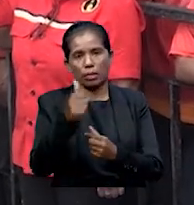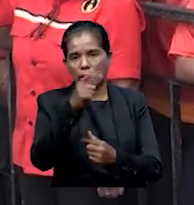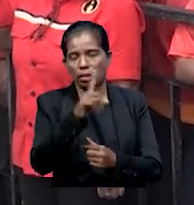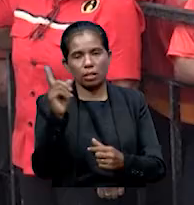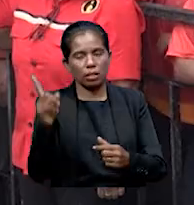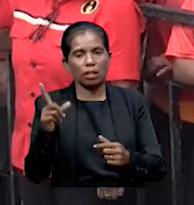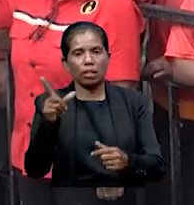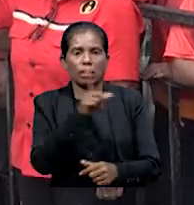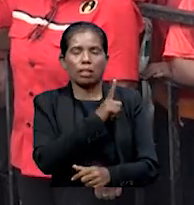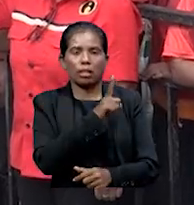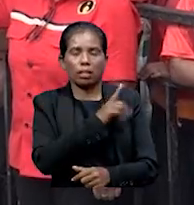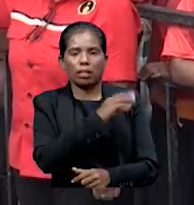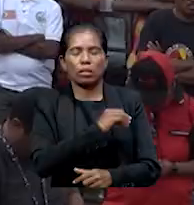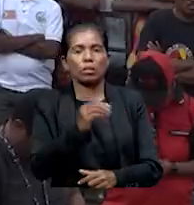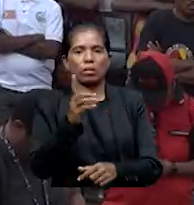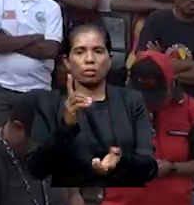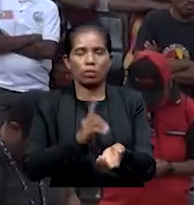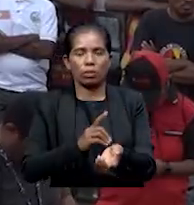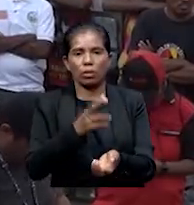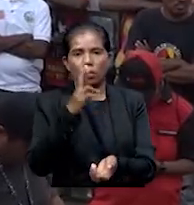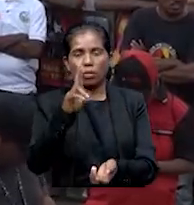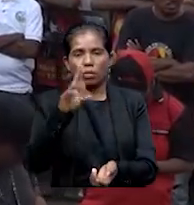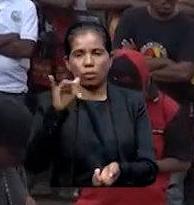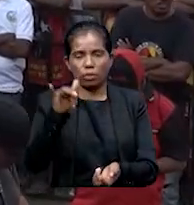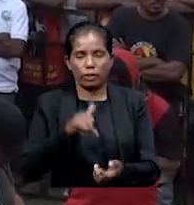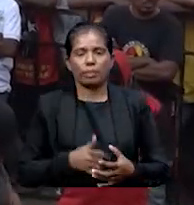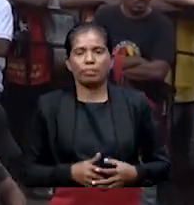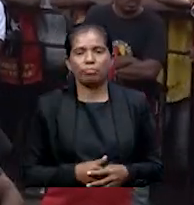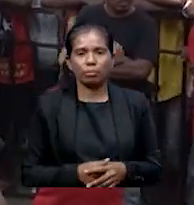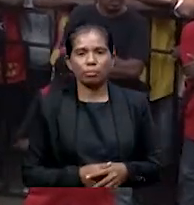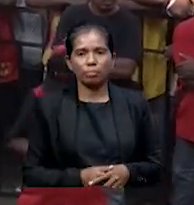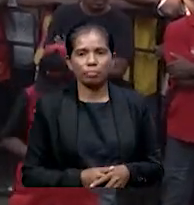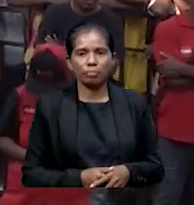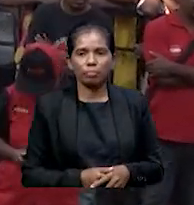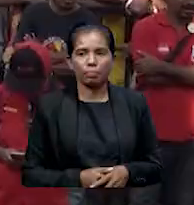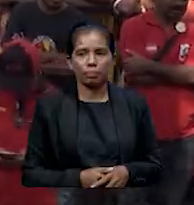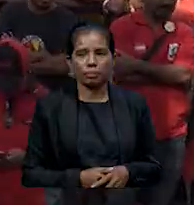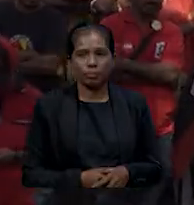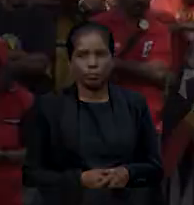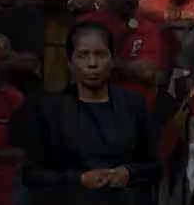Lerianan Timur Horui Maria de Arauzum. Agustin da Costa, Adelto Ximenes, GMN.